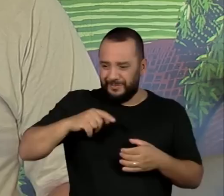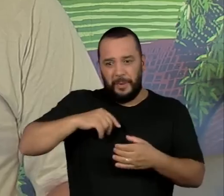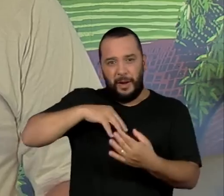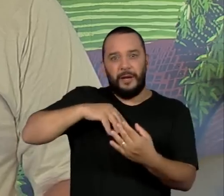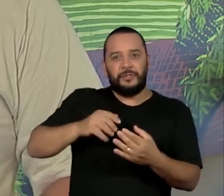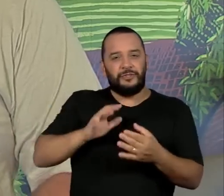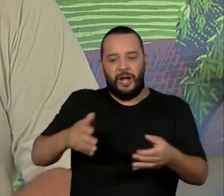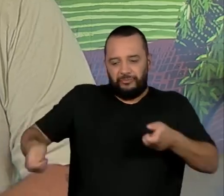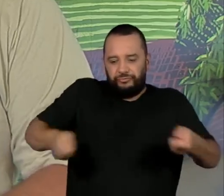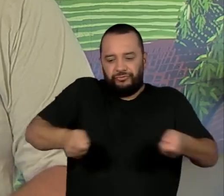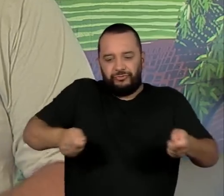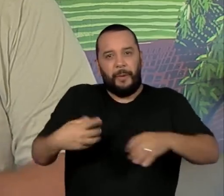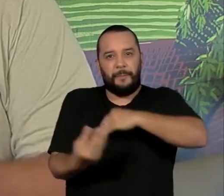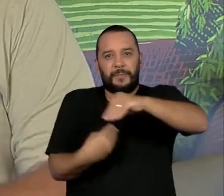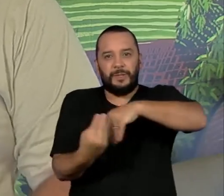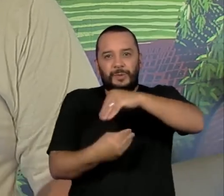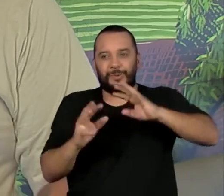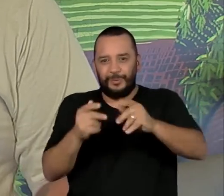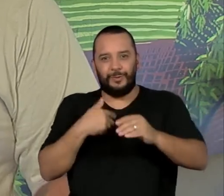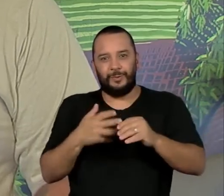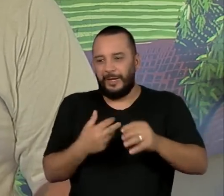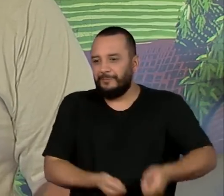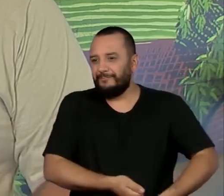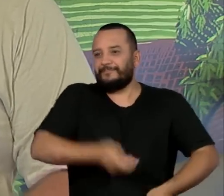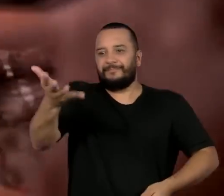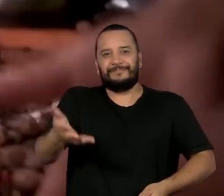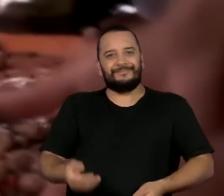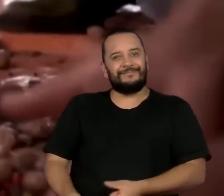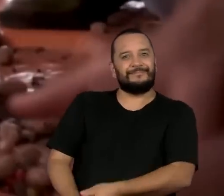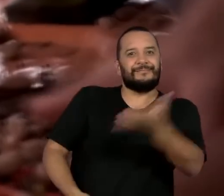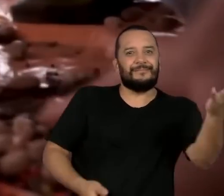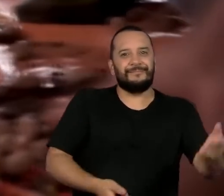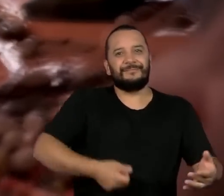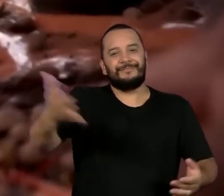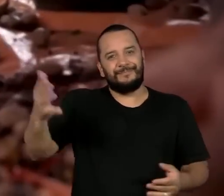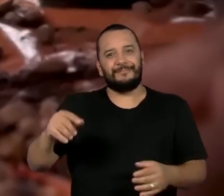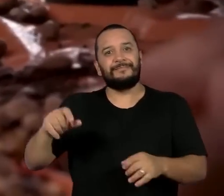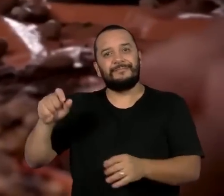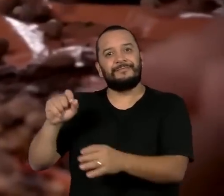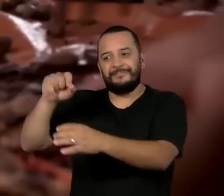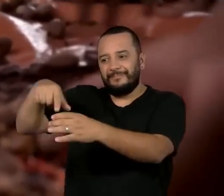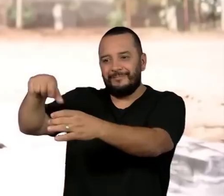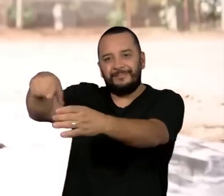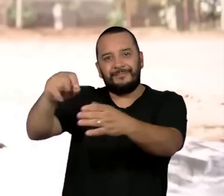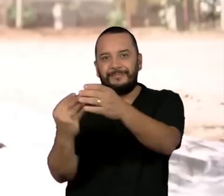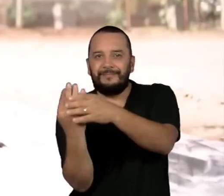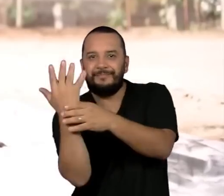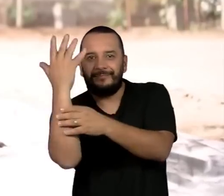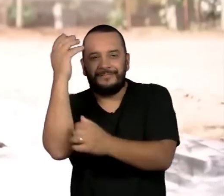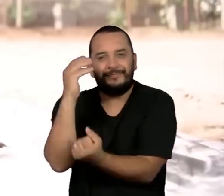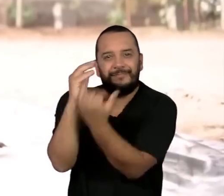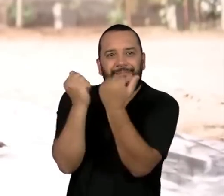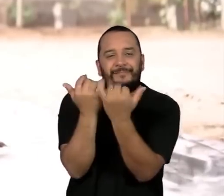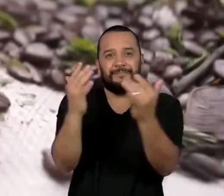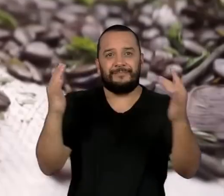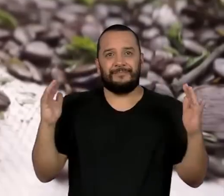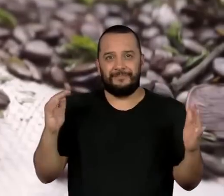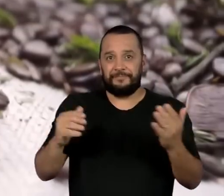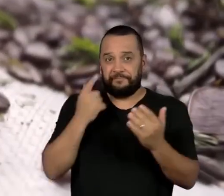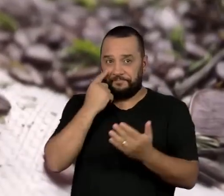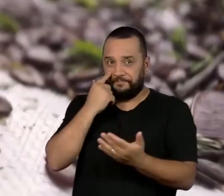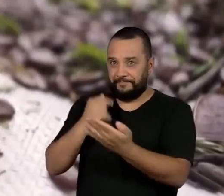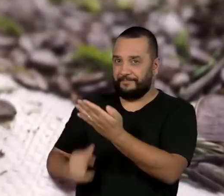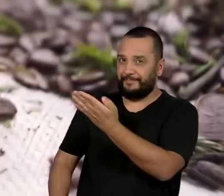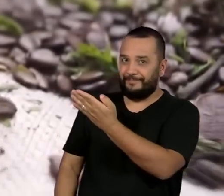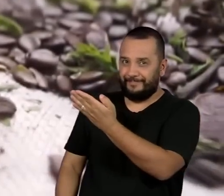anos. Né? E isso a gente faz através da semeadura direta, que é plantar a semente direto ao solo. Então a gente pega uma quantidade